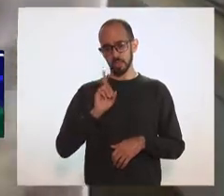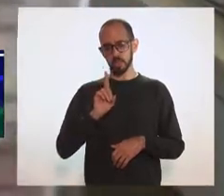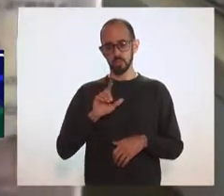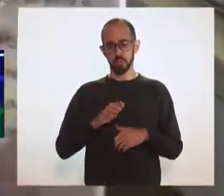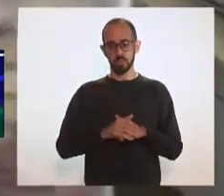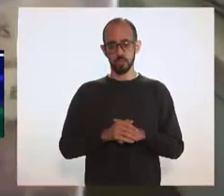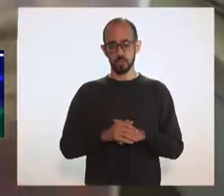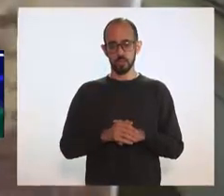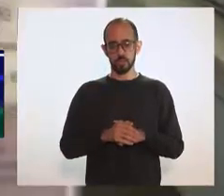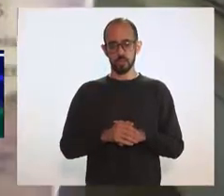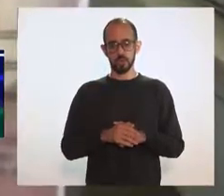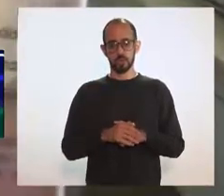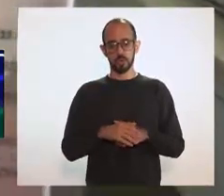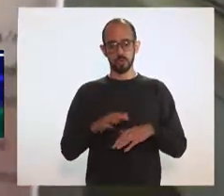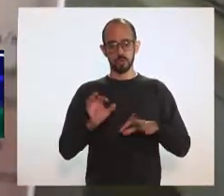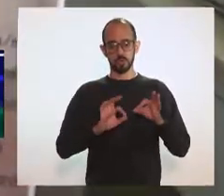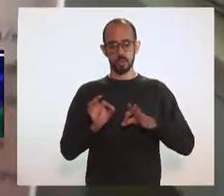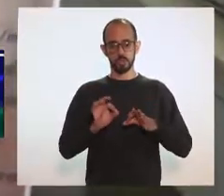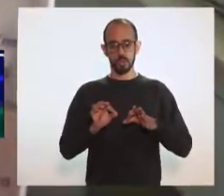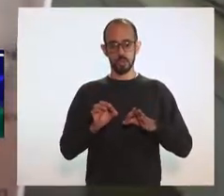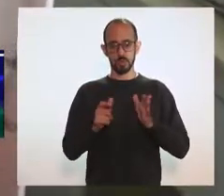o prospecto que eu recebi.